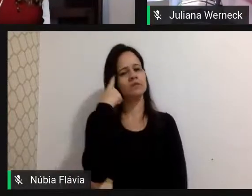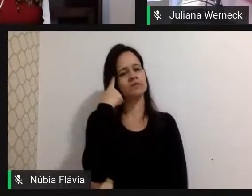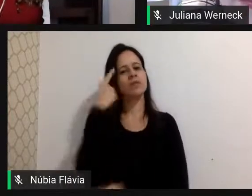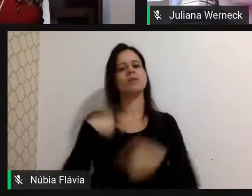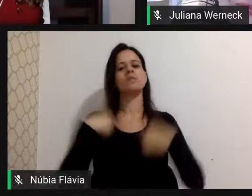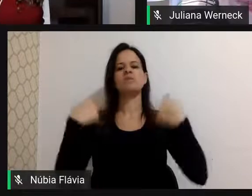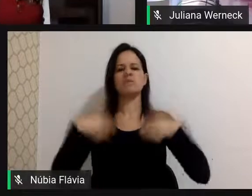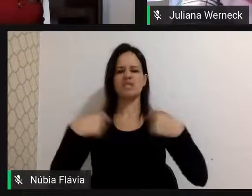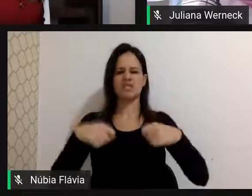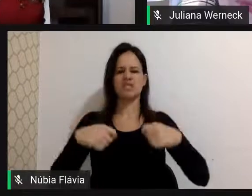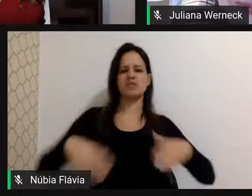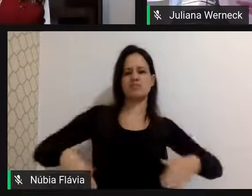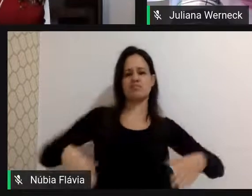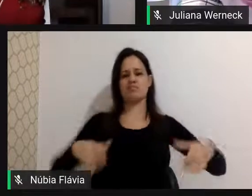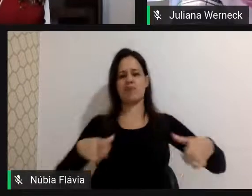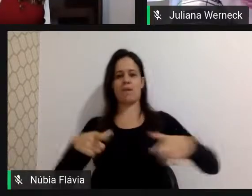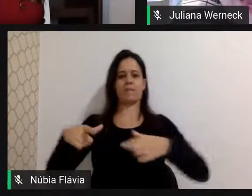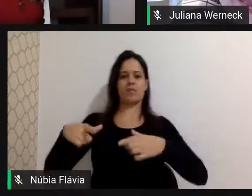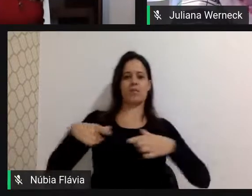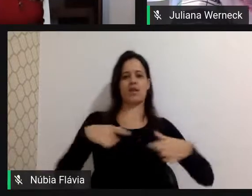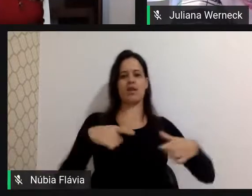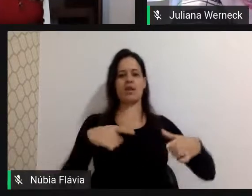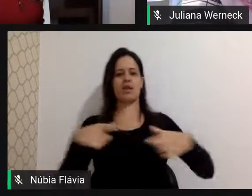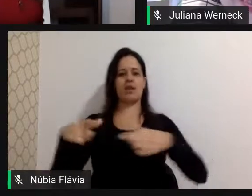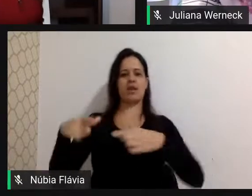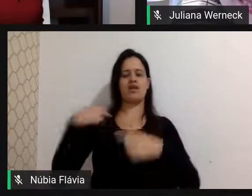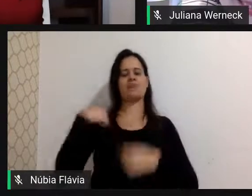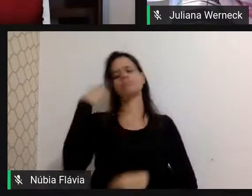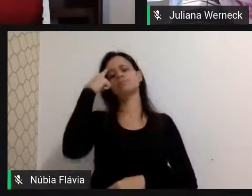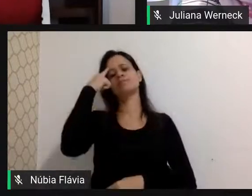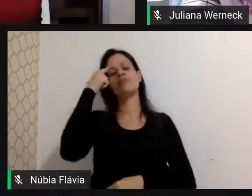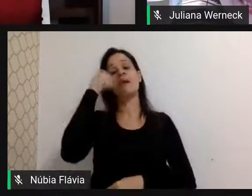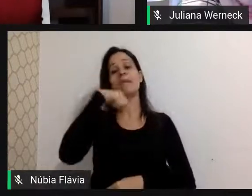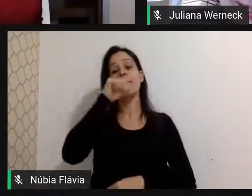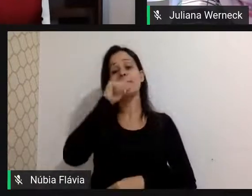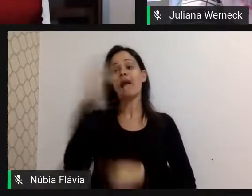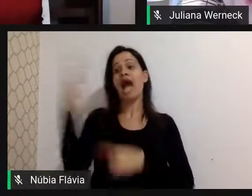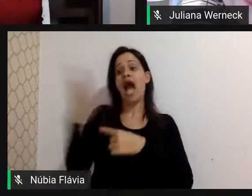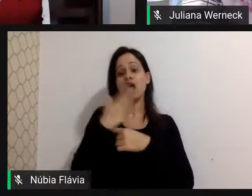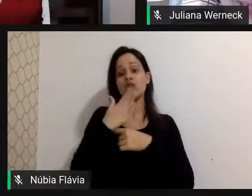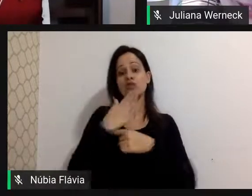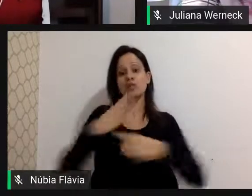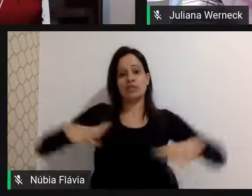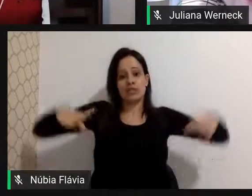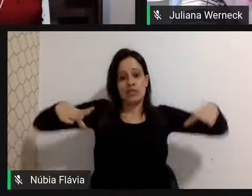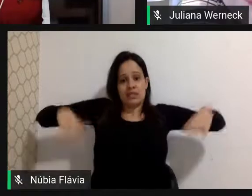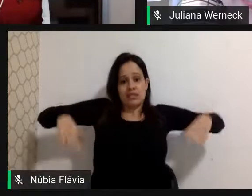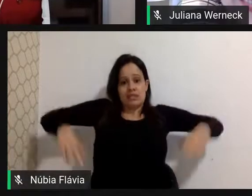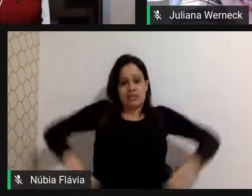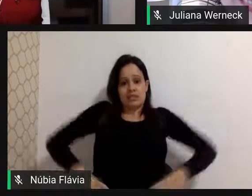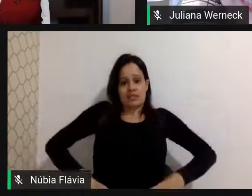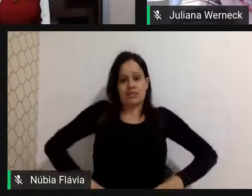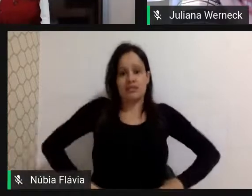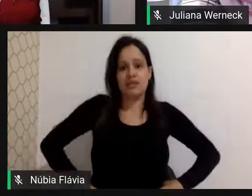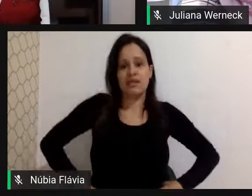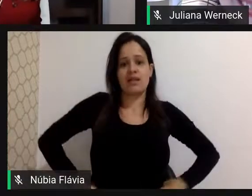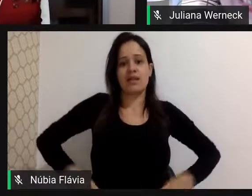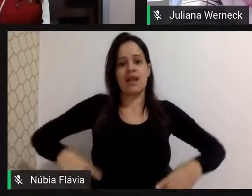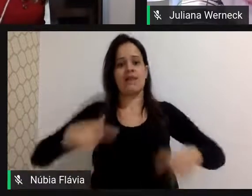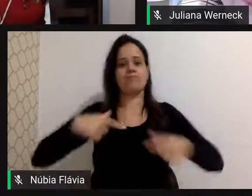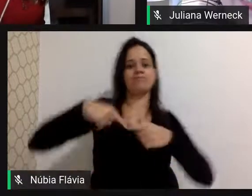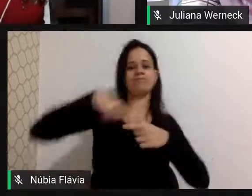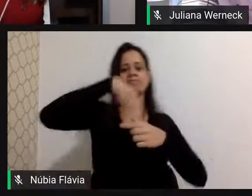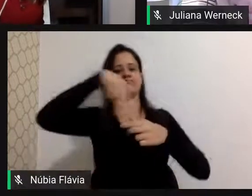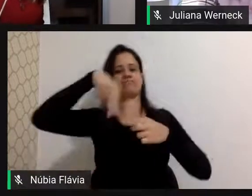negócio de bambolê, né? Então, o que eu fazia? Eu pedia para minha mãe segurar o bambolê na minha cintura. Ela segurava o bambolê na cintura e ela